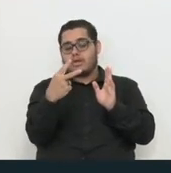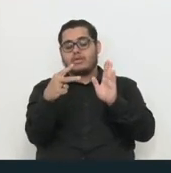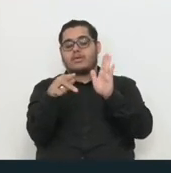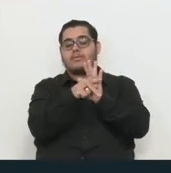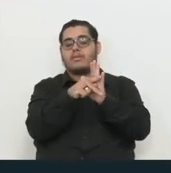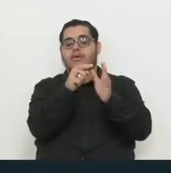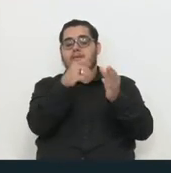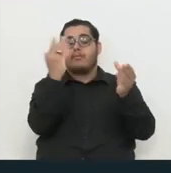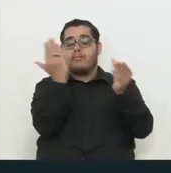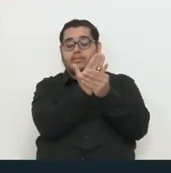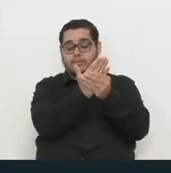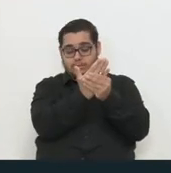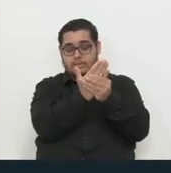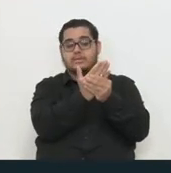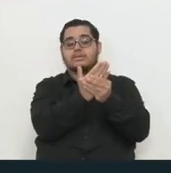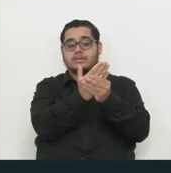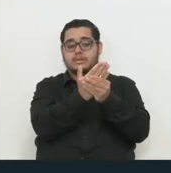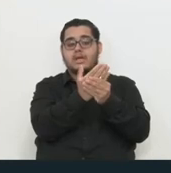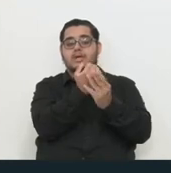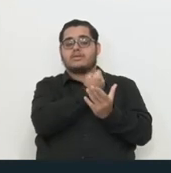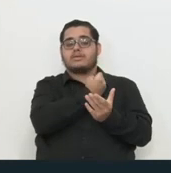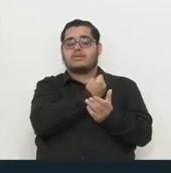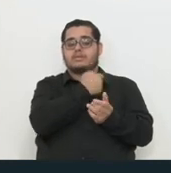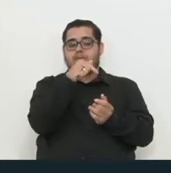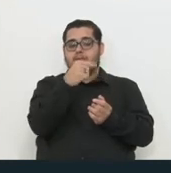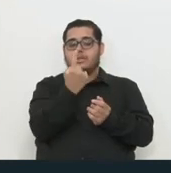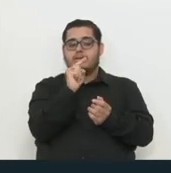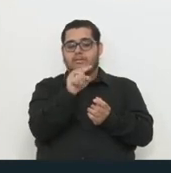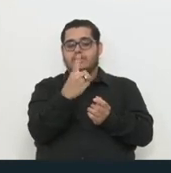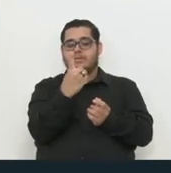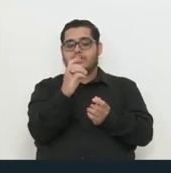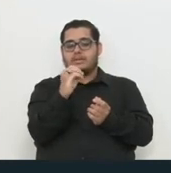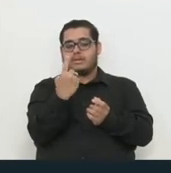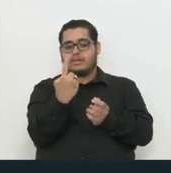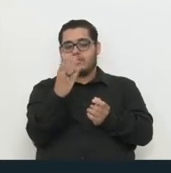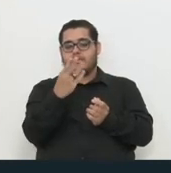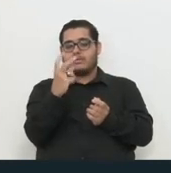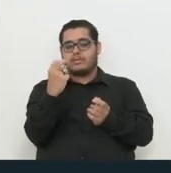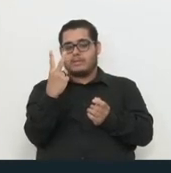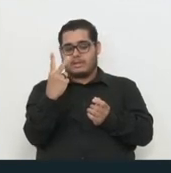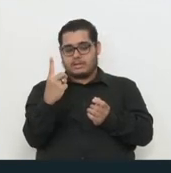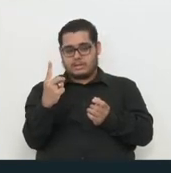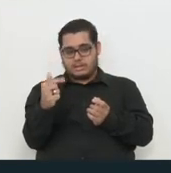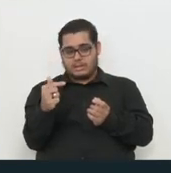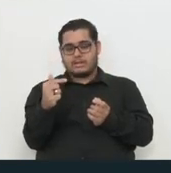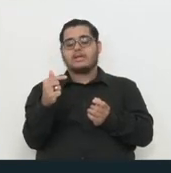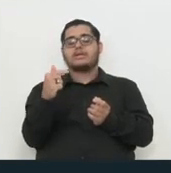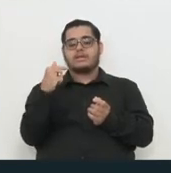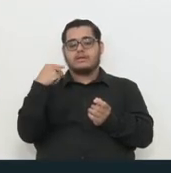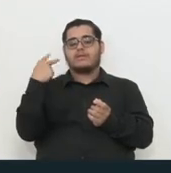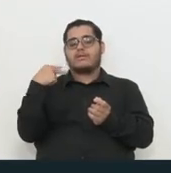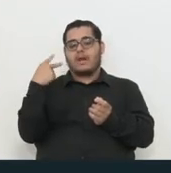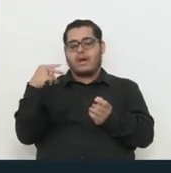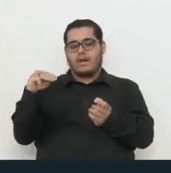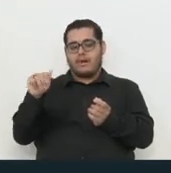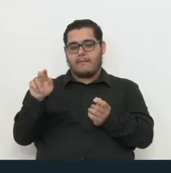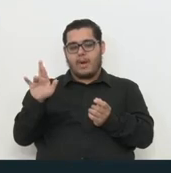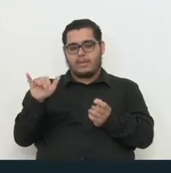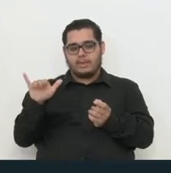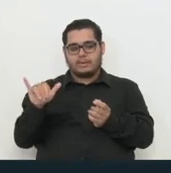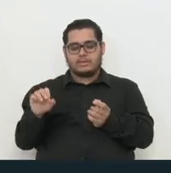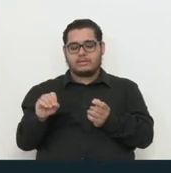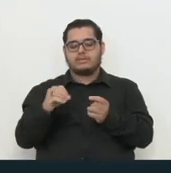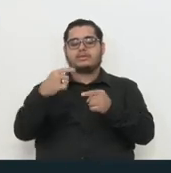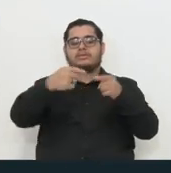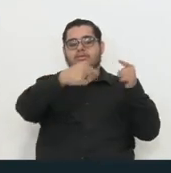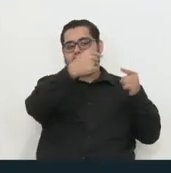71.101 de 2017 autor Vereador Maurício brinquinho em discussão encerrada adição e